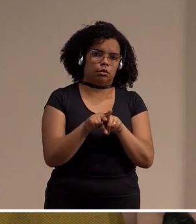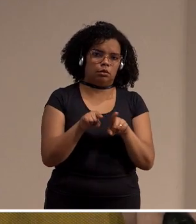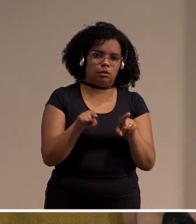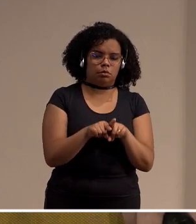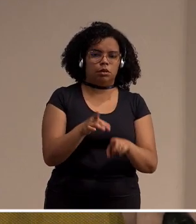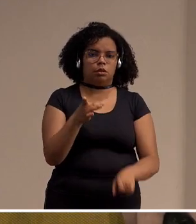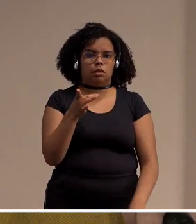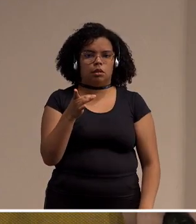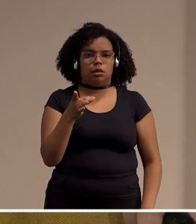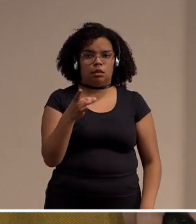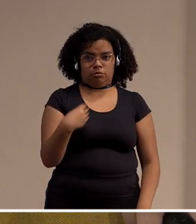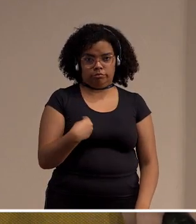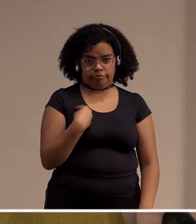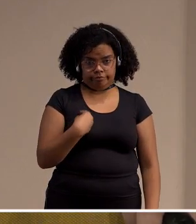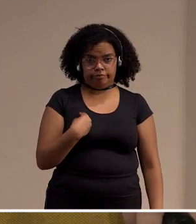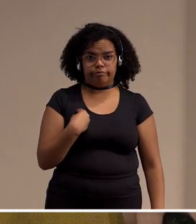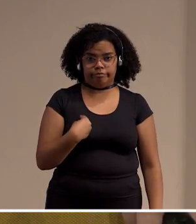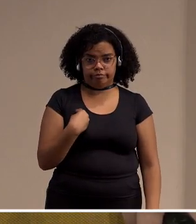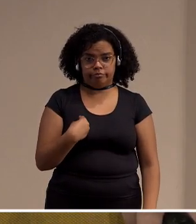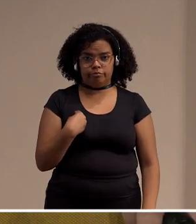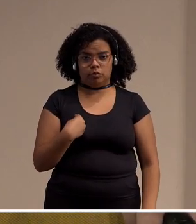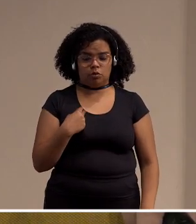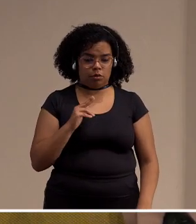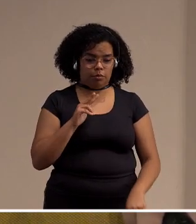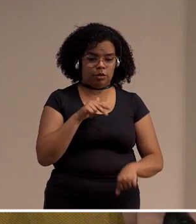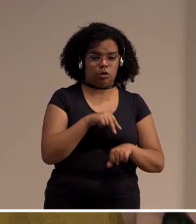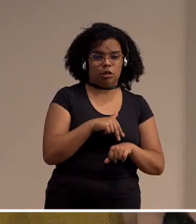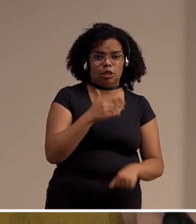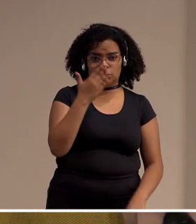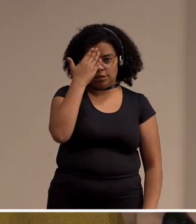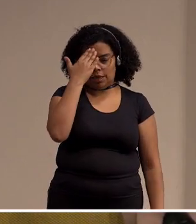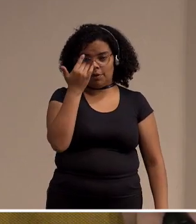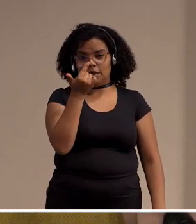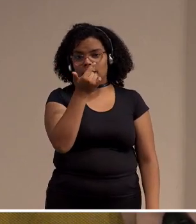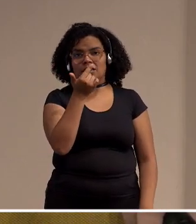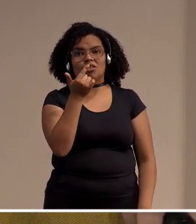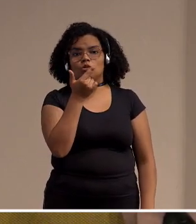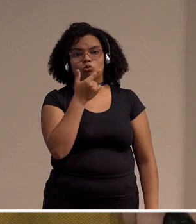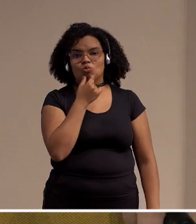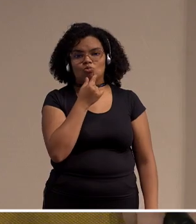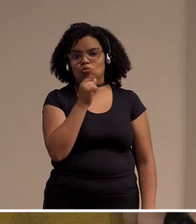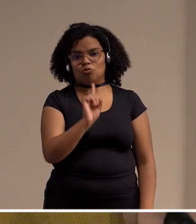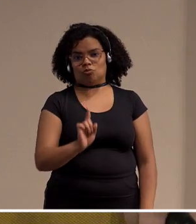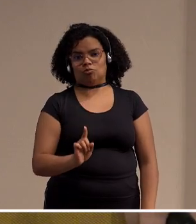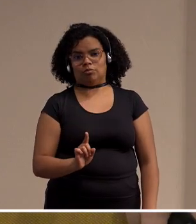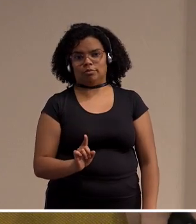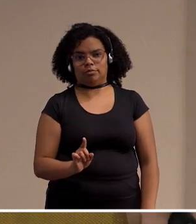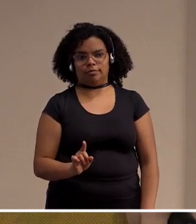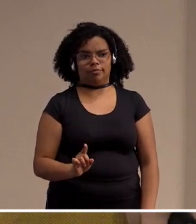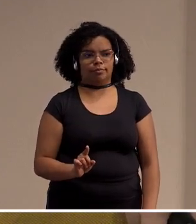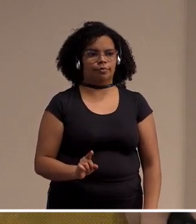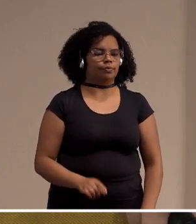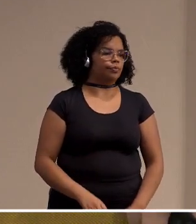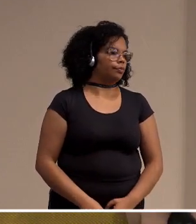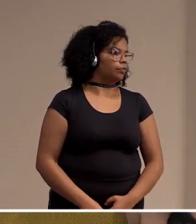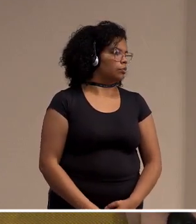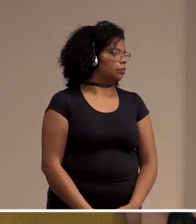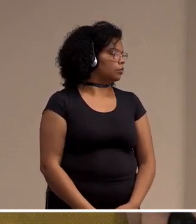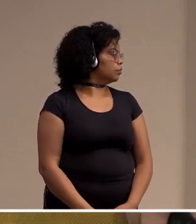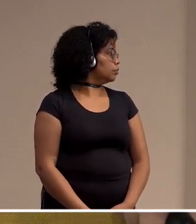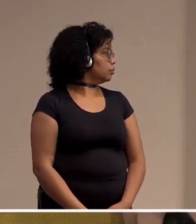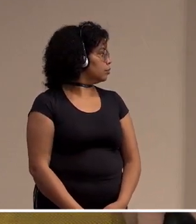personagem descobre que não é um menino, como um homem. Sim, e minha pergunta para